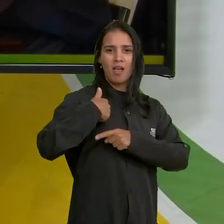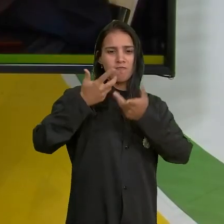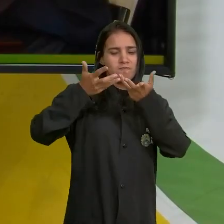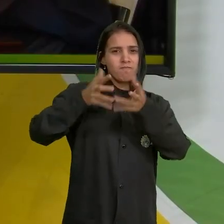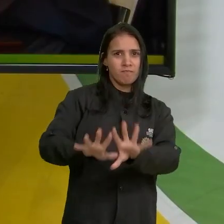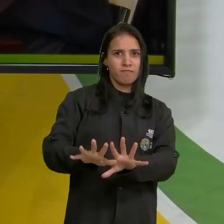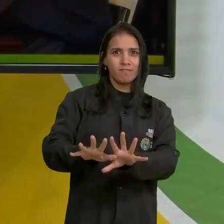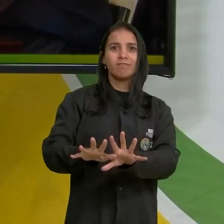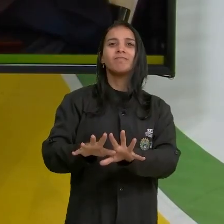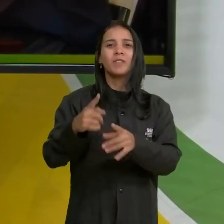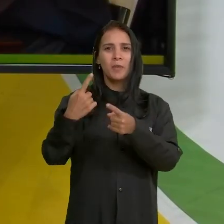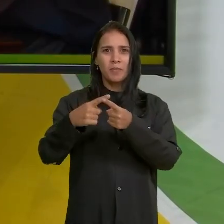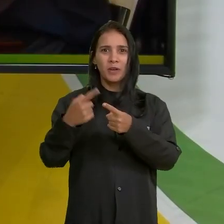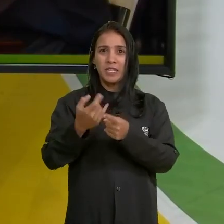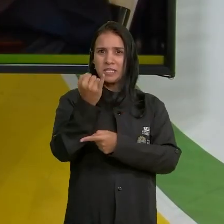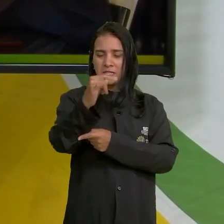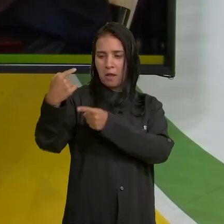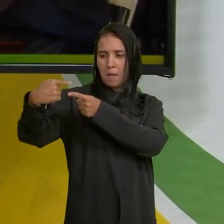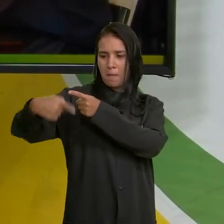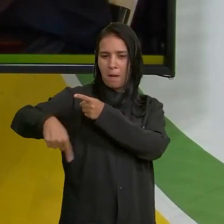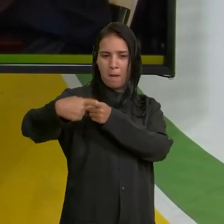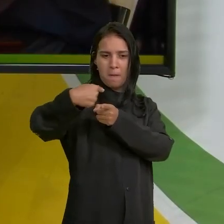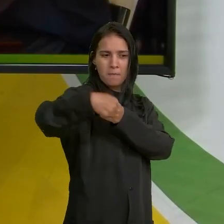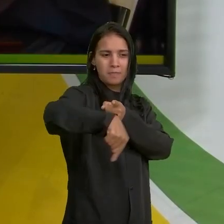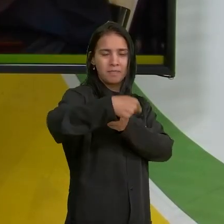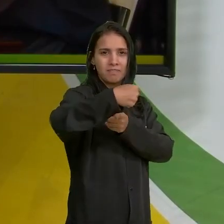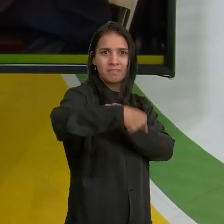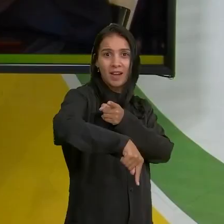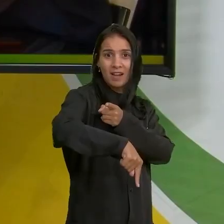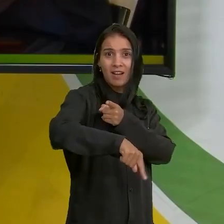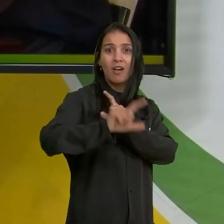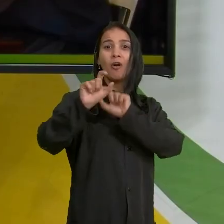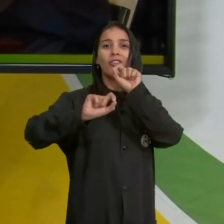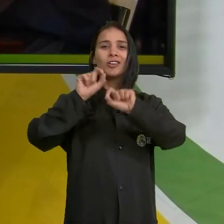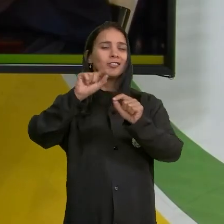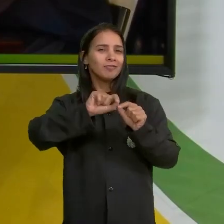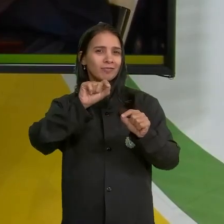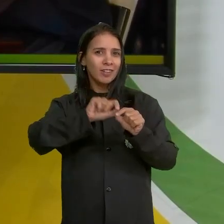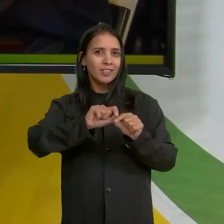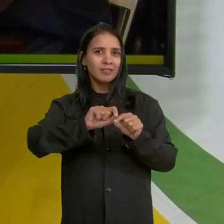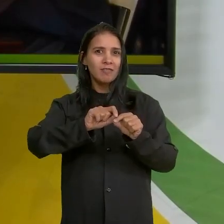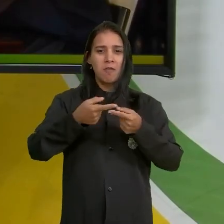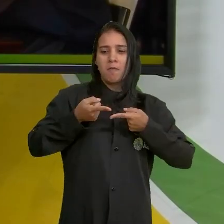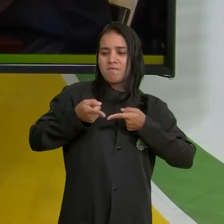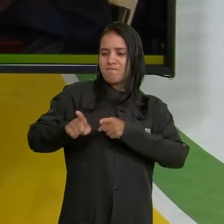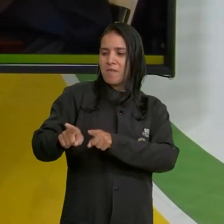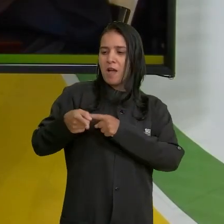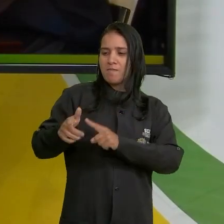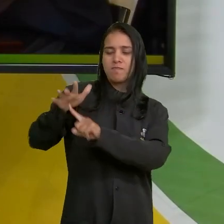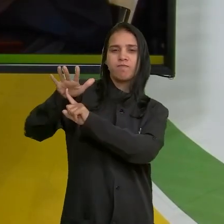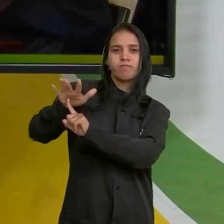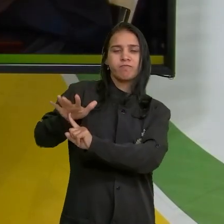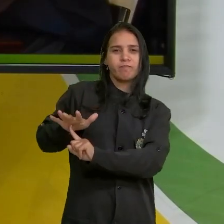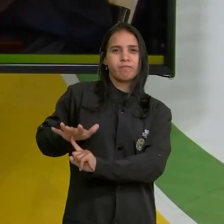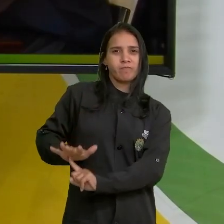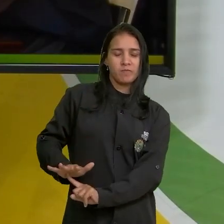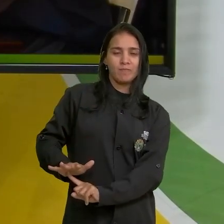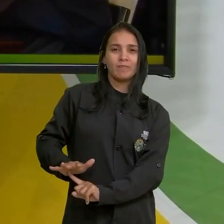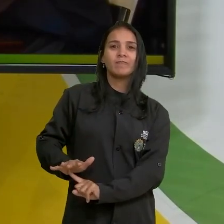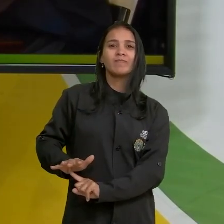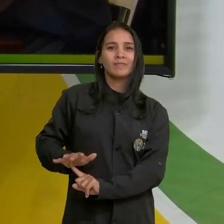que não é compatível com as minhas visões, o que é que eu faço? Eu vou inferiorizar. Eu estou